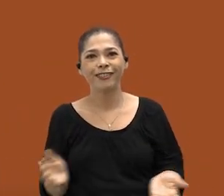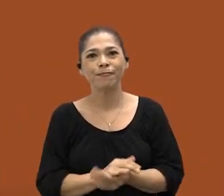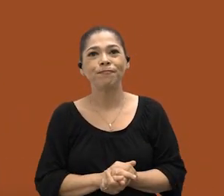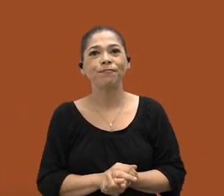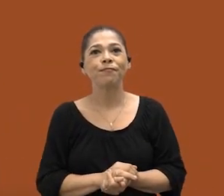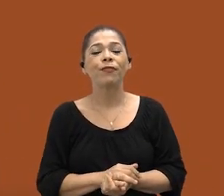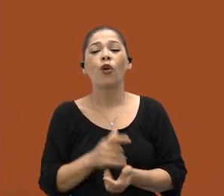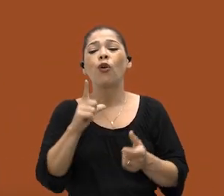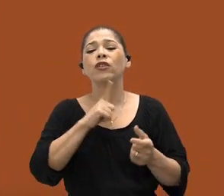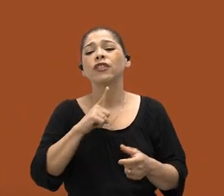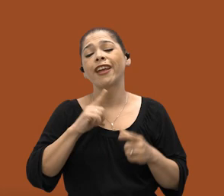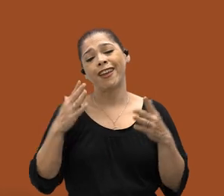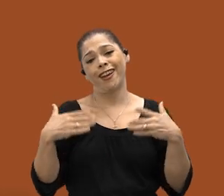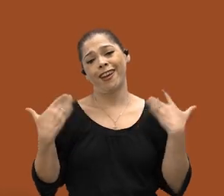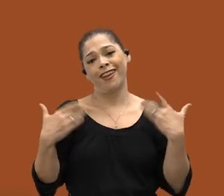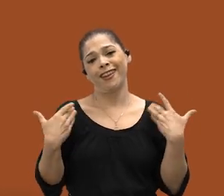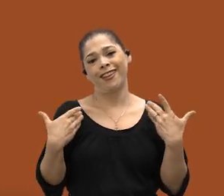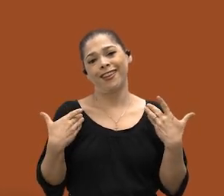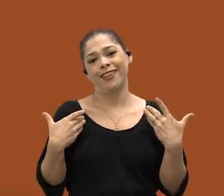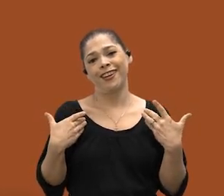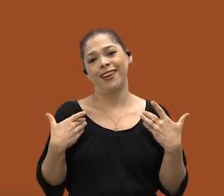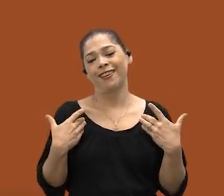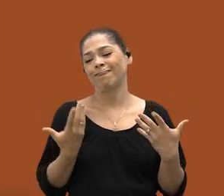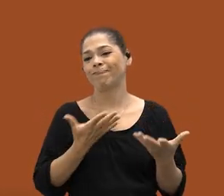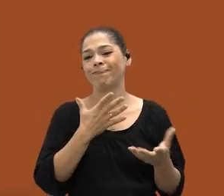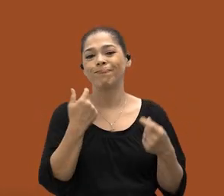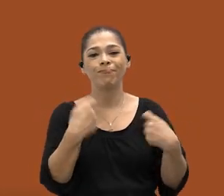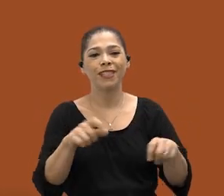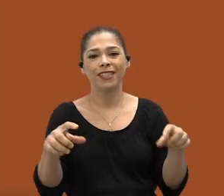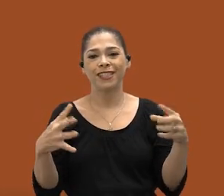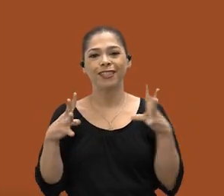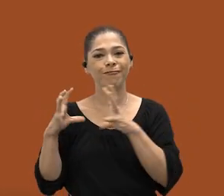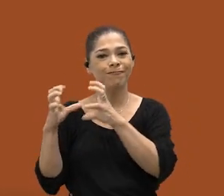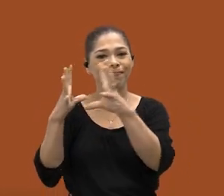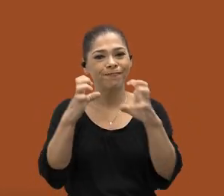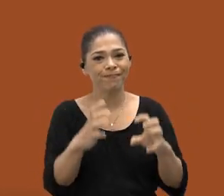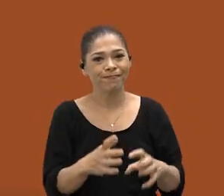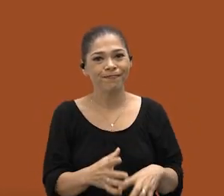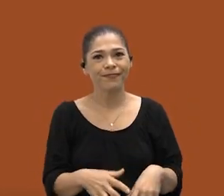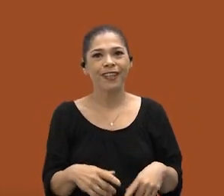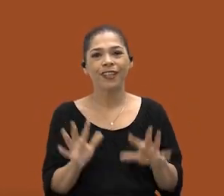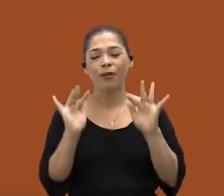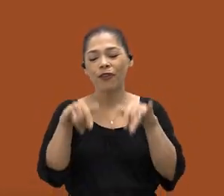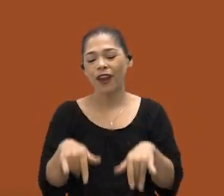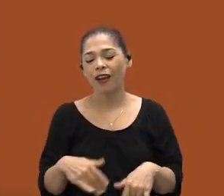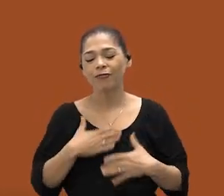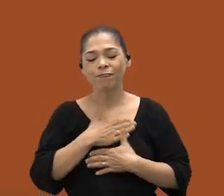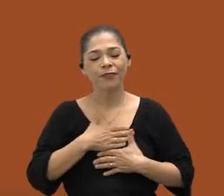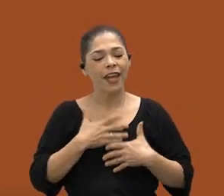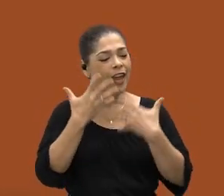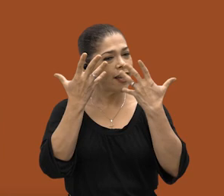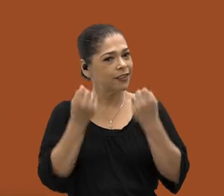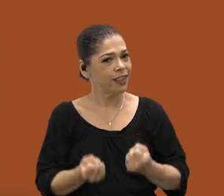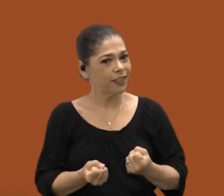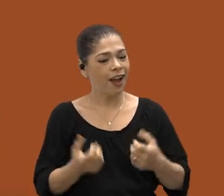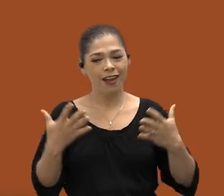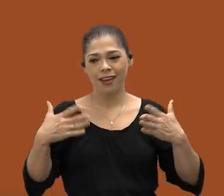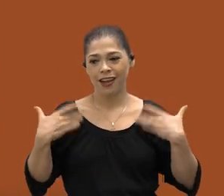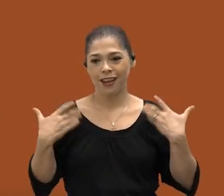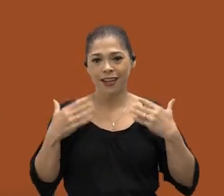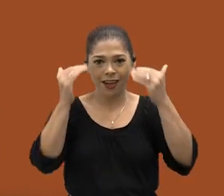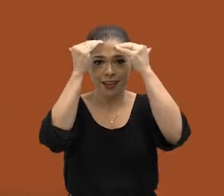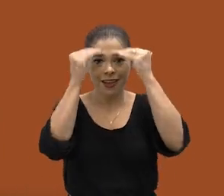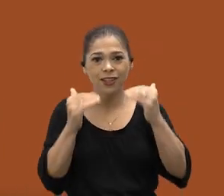onde tem alegria não dá tempo de brigar eu acho que essa negócio de oração final né é aceitação e alegria